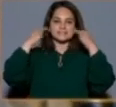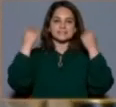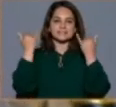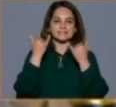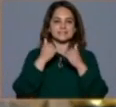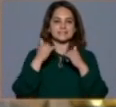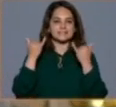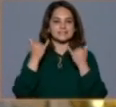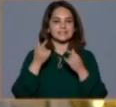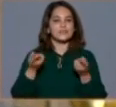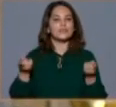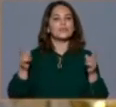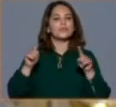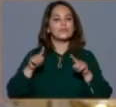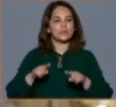alegria.